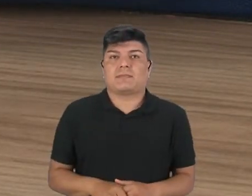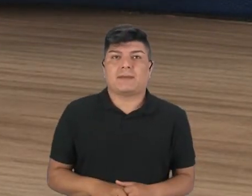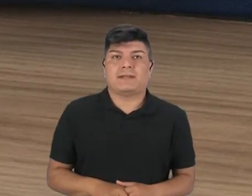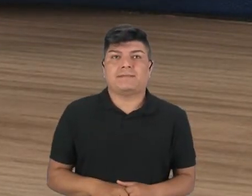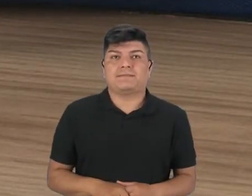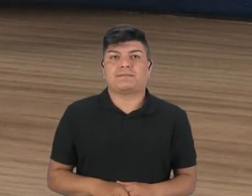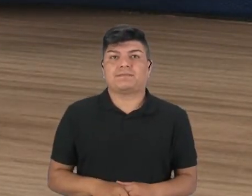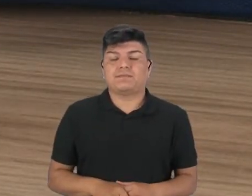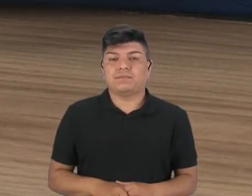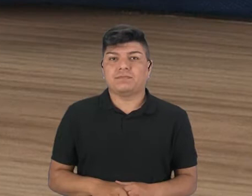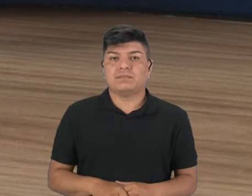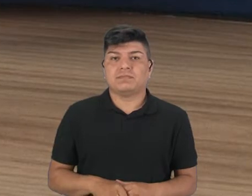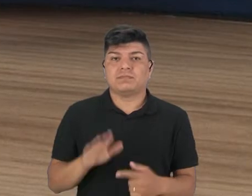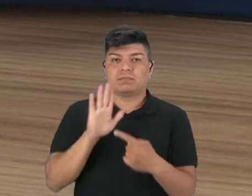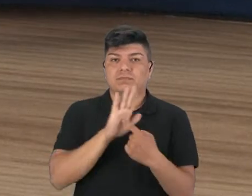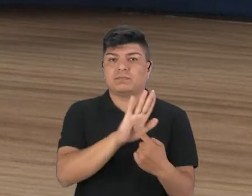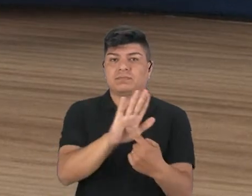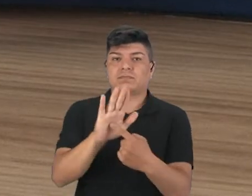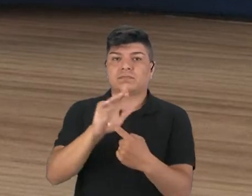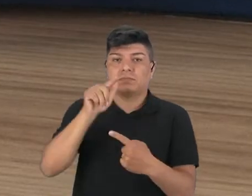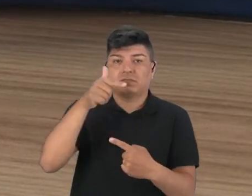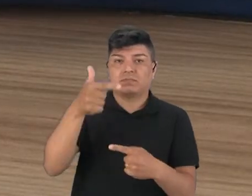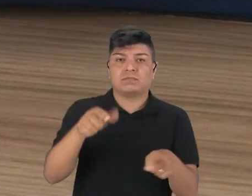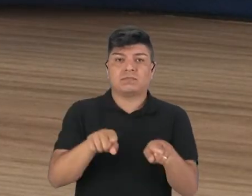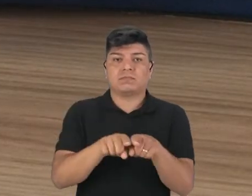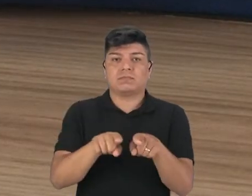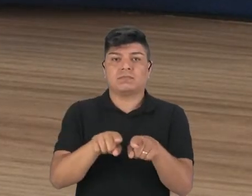Eu vou mostrar outras formas,